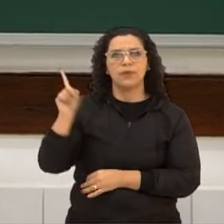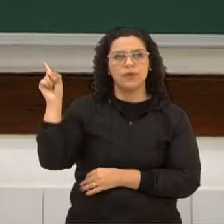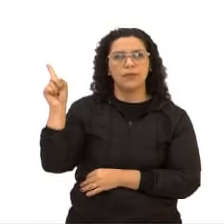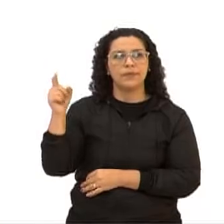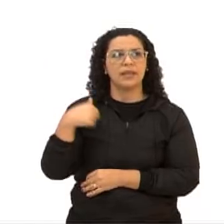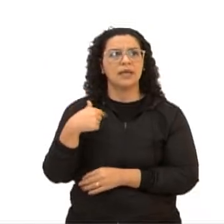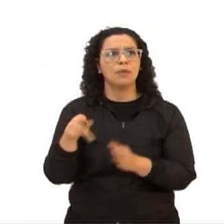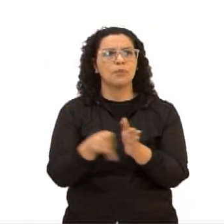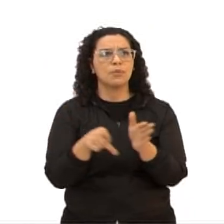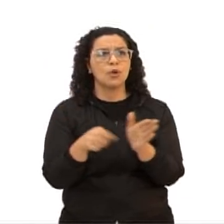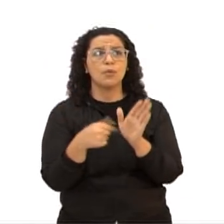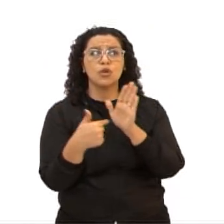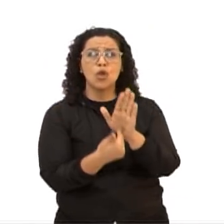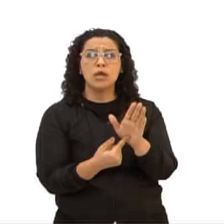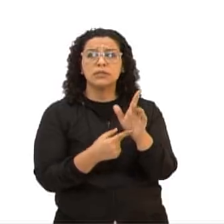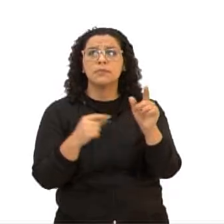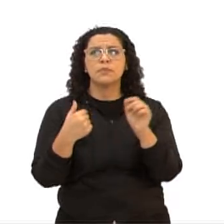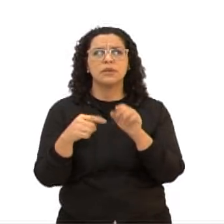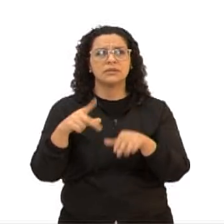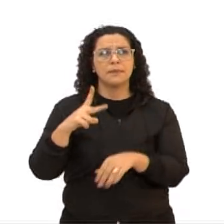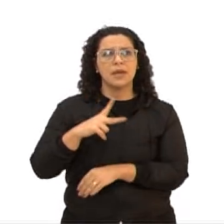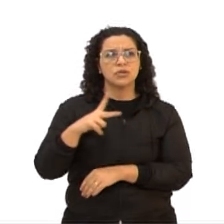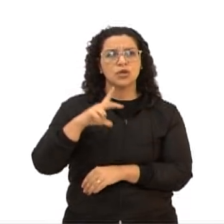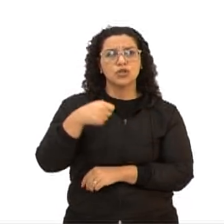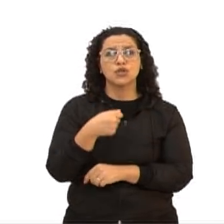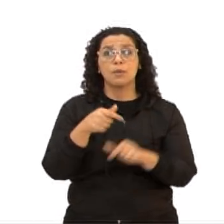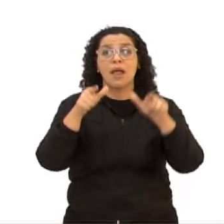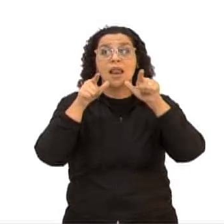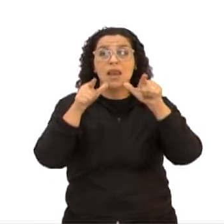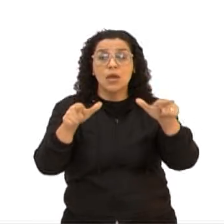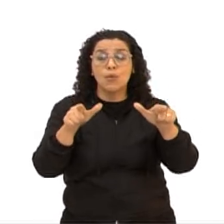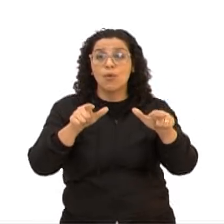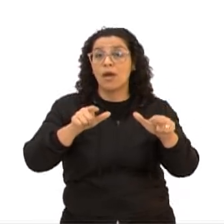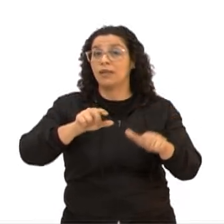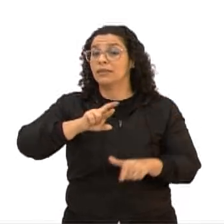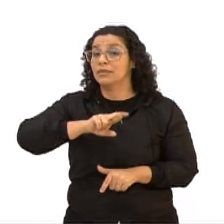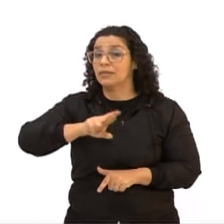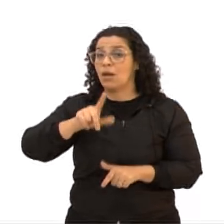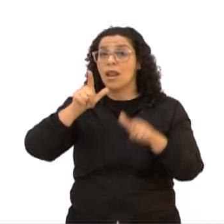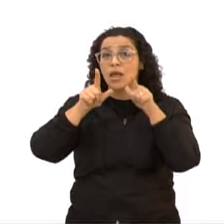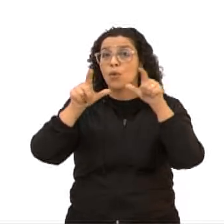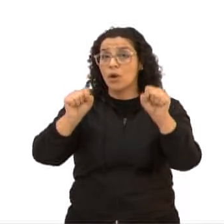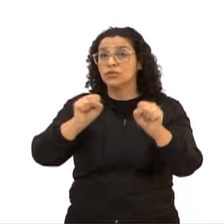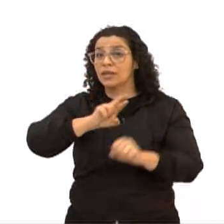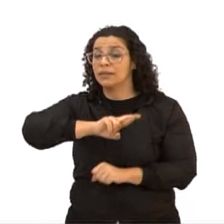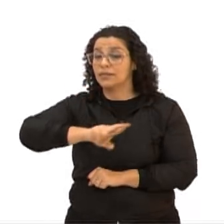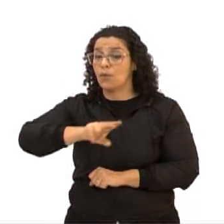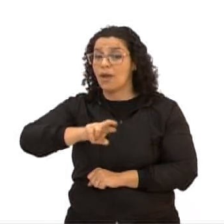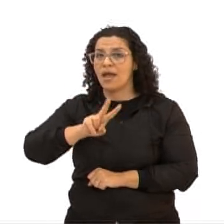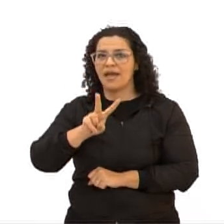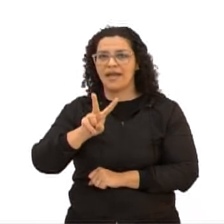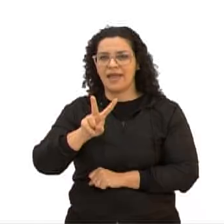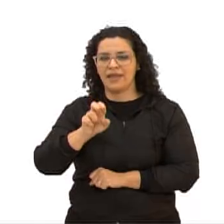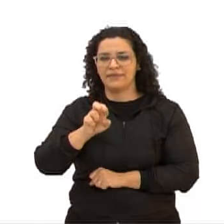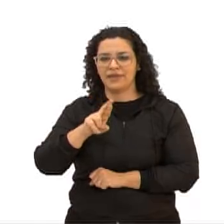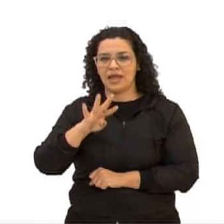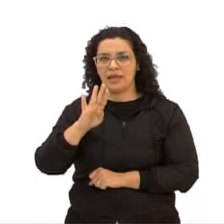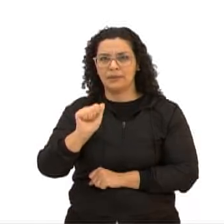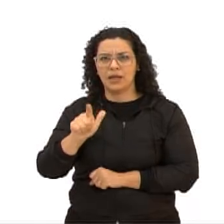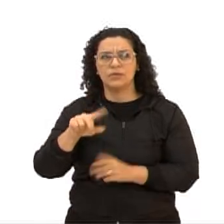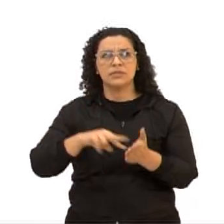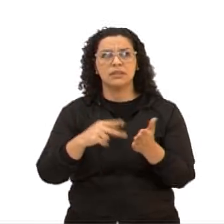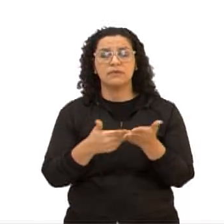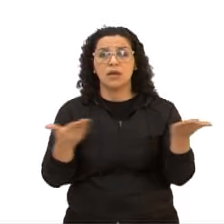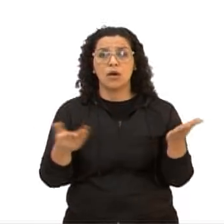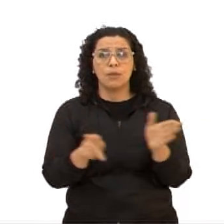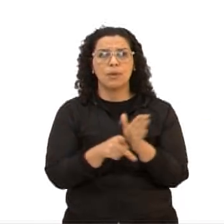observarmos a questão, em particular, sobre a linguagem não verbal, tá? Verbal. É isso aqui que eu estou fazendo